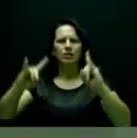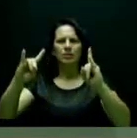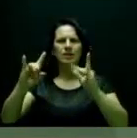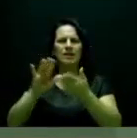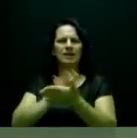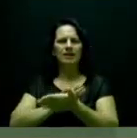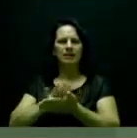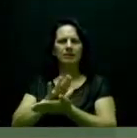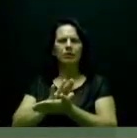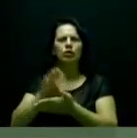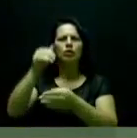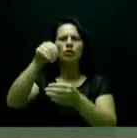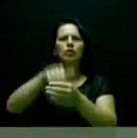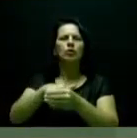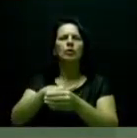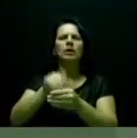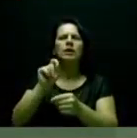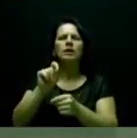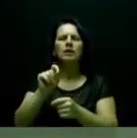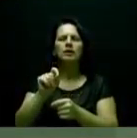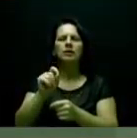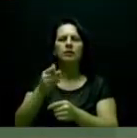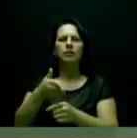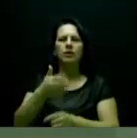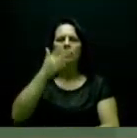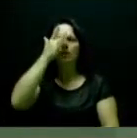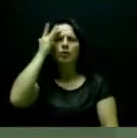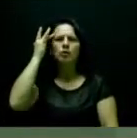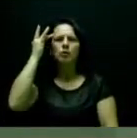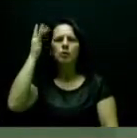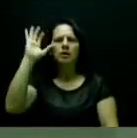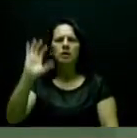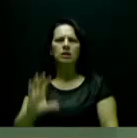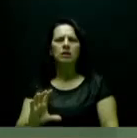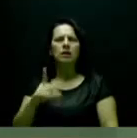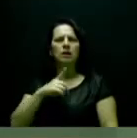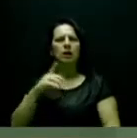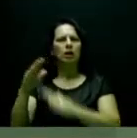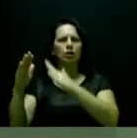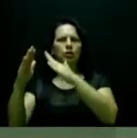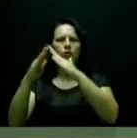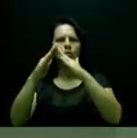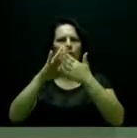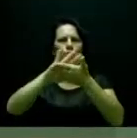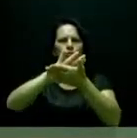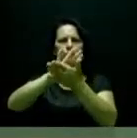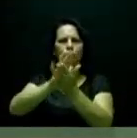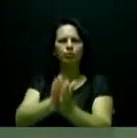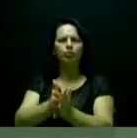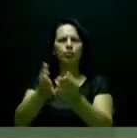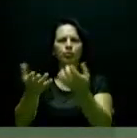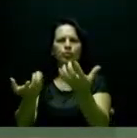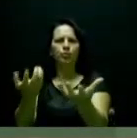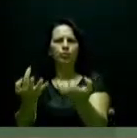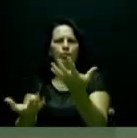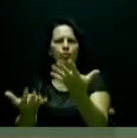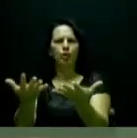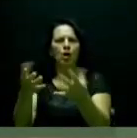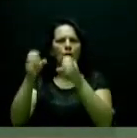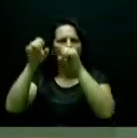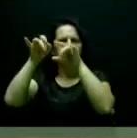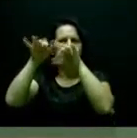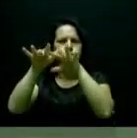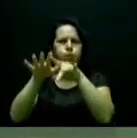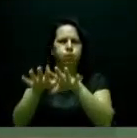gente vota porque quem está na ponta é aquele cidadão que teve sua moradia deteriorada pelo incêndio, pelo desmoronamento,